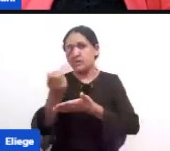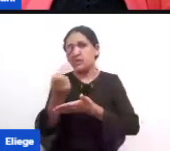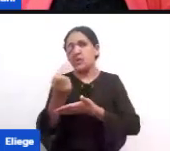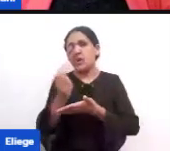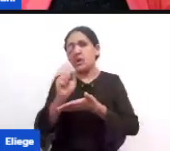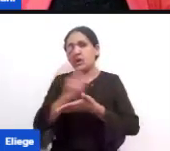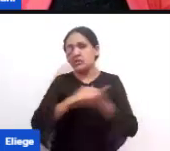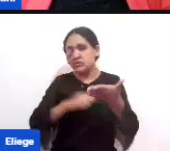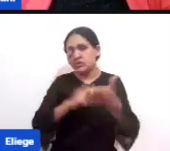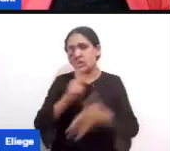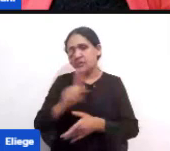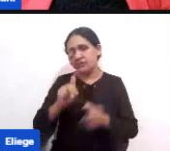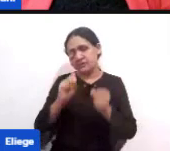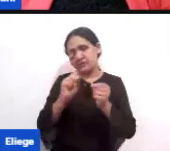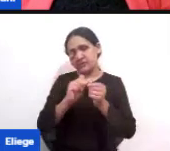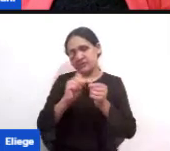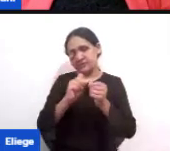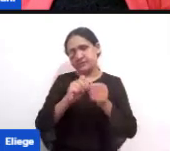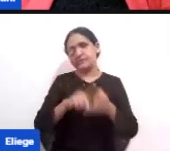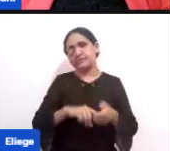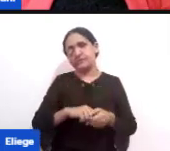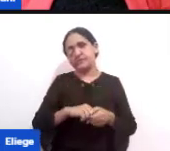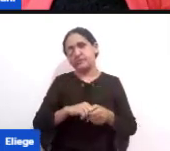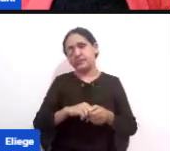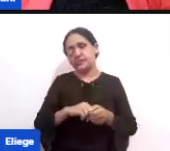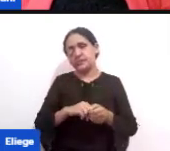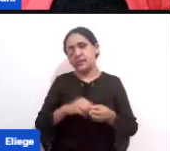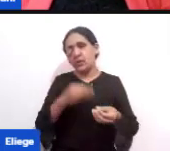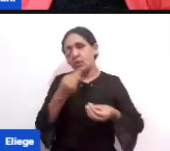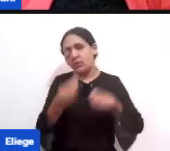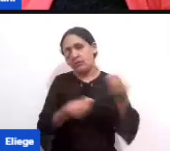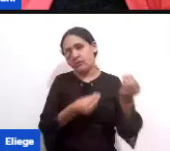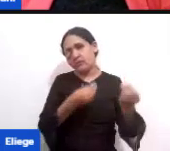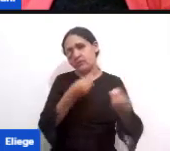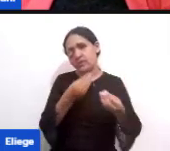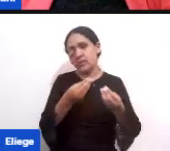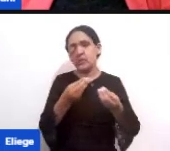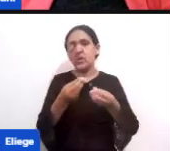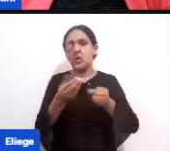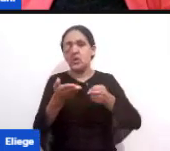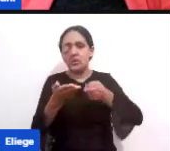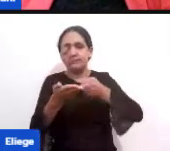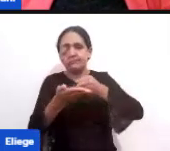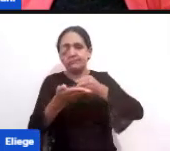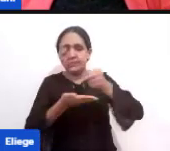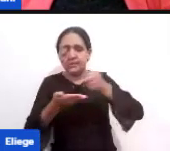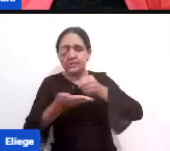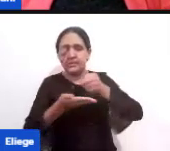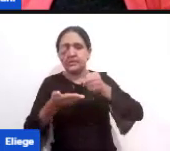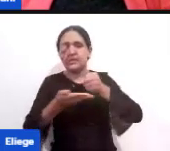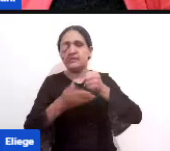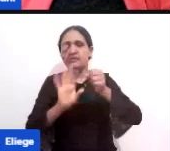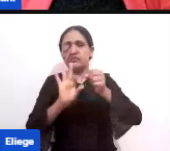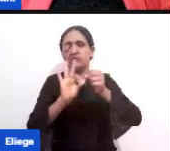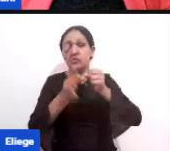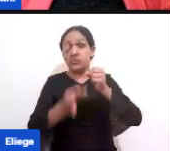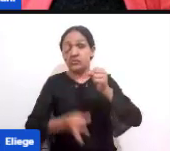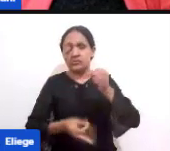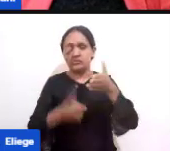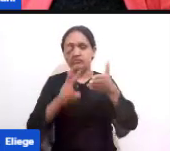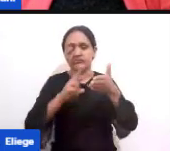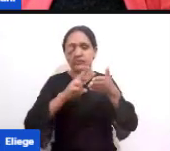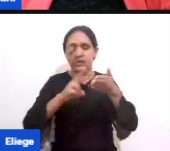ofertando. De forma que o nível de complexidade da leitura das